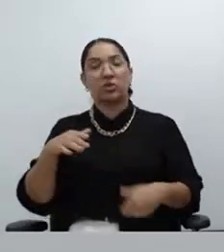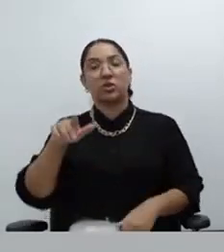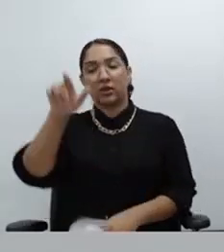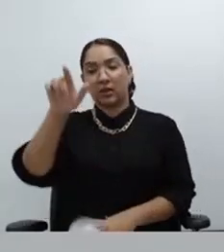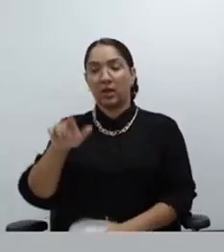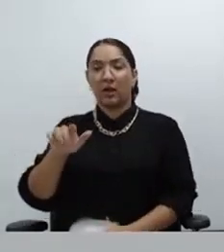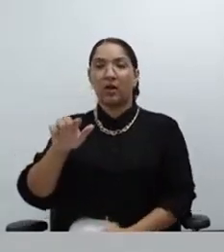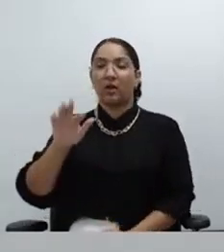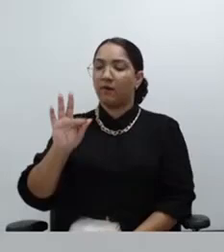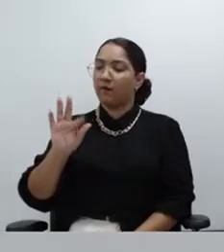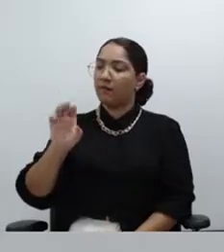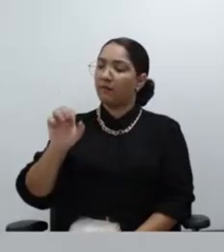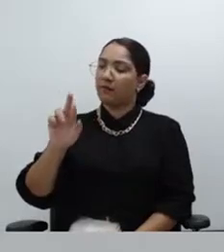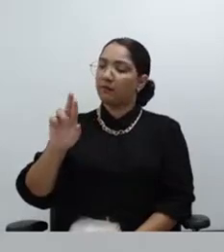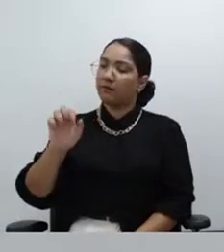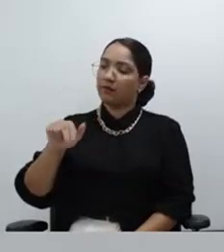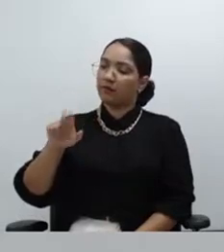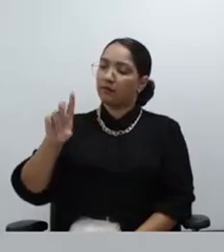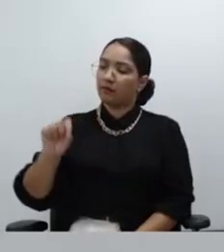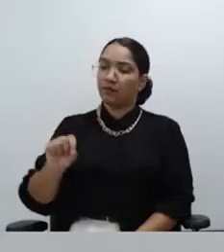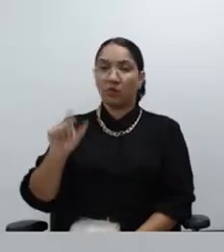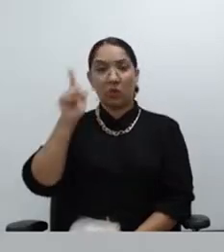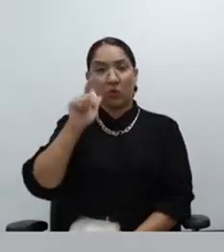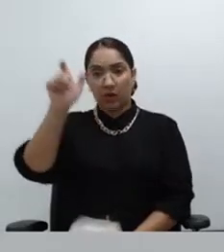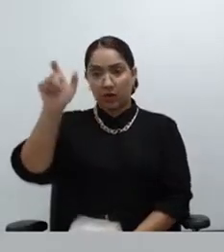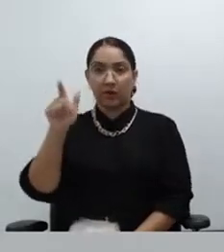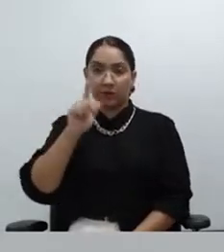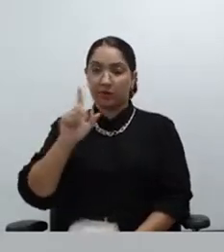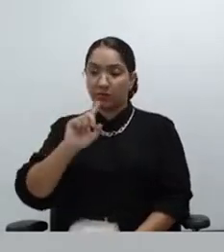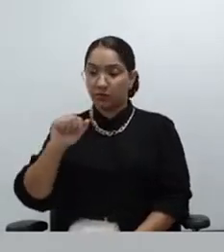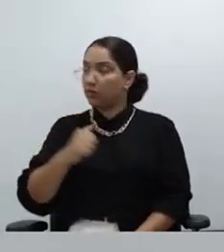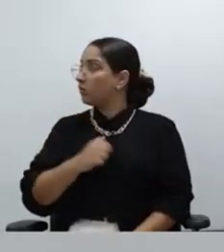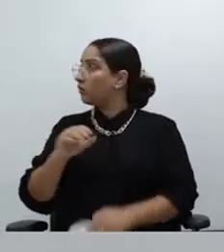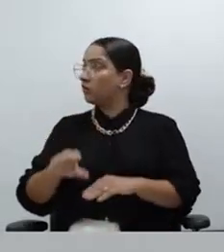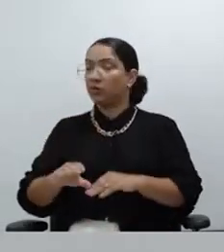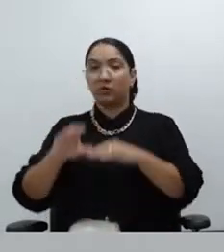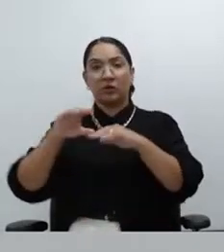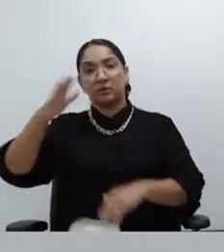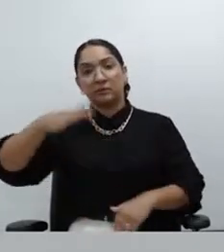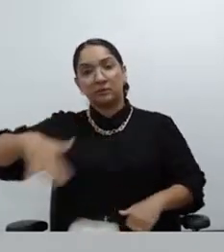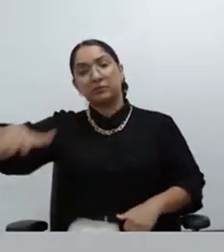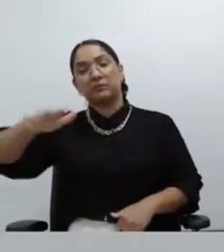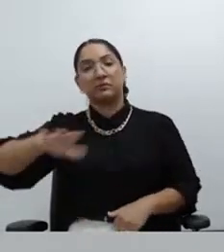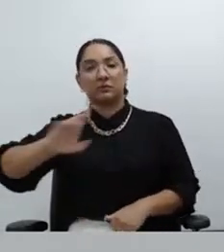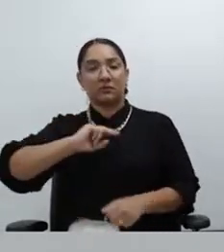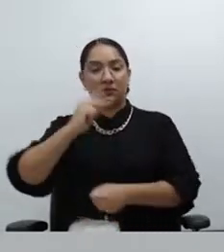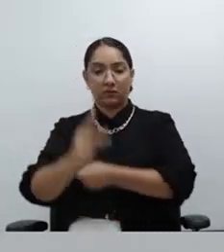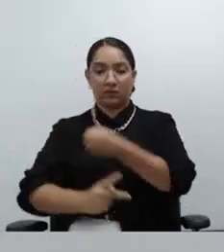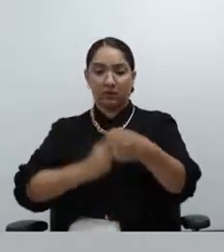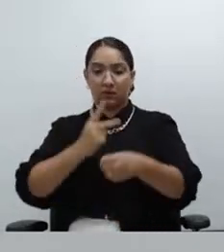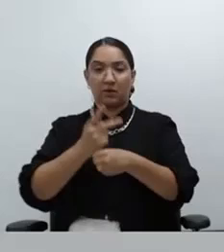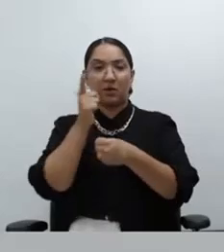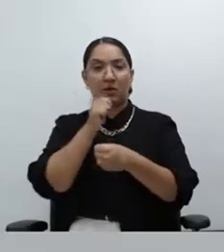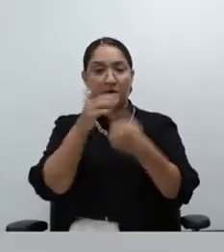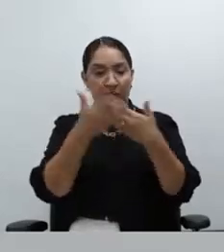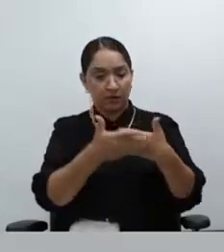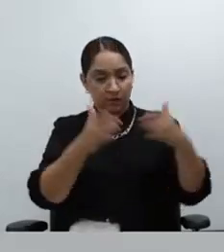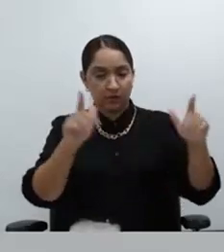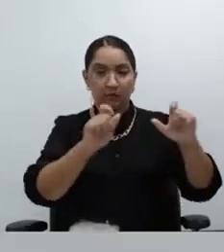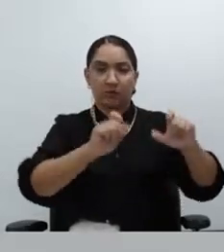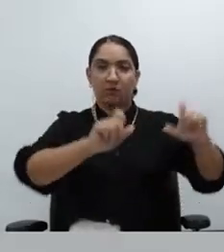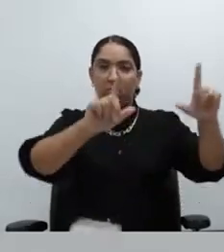Garcia, enquanto corregedor-geral, no biênio anterior, na inauguração da Galeria de